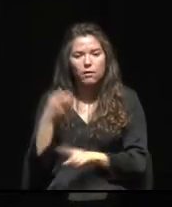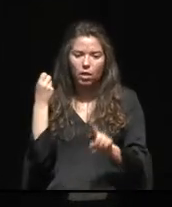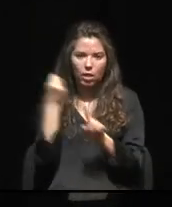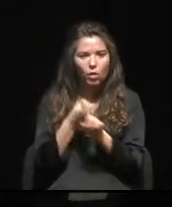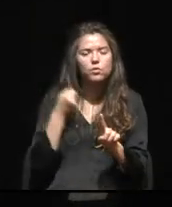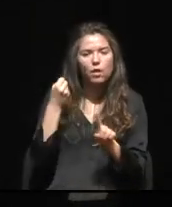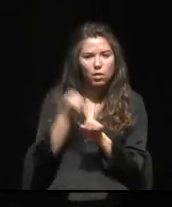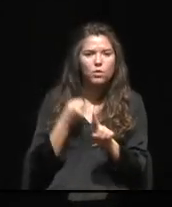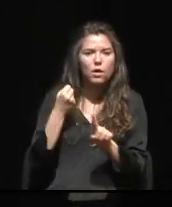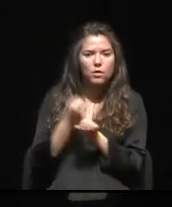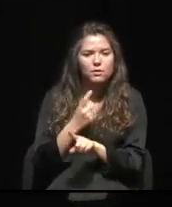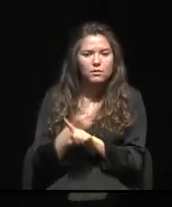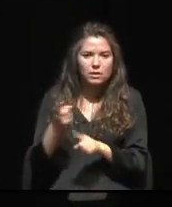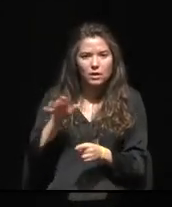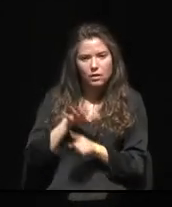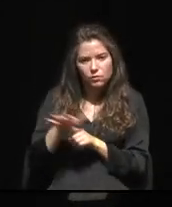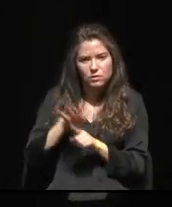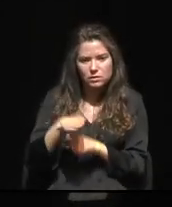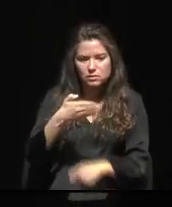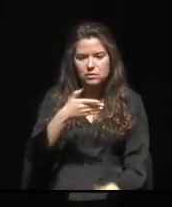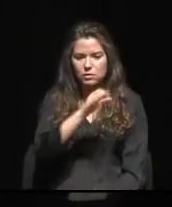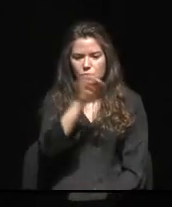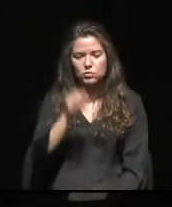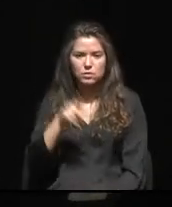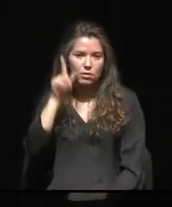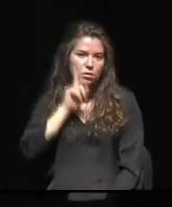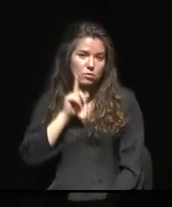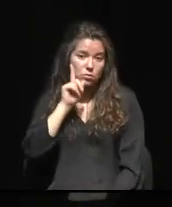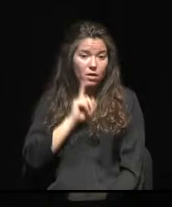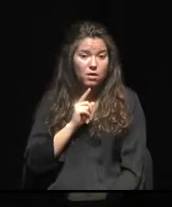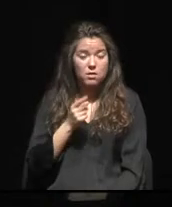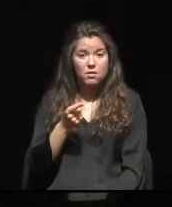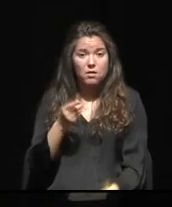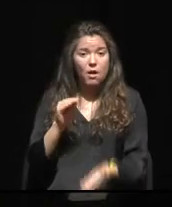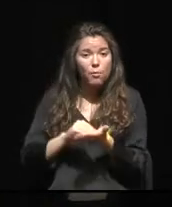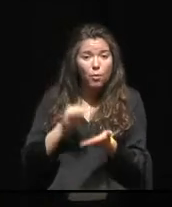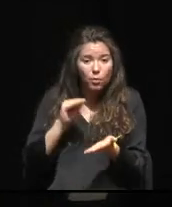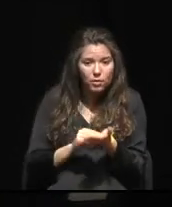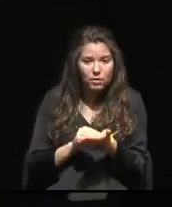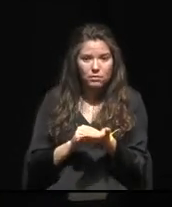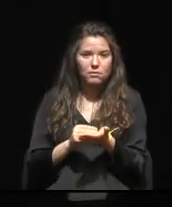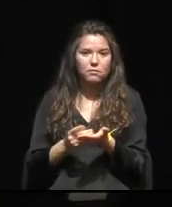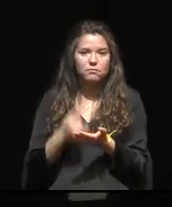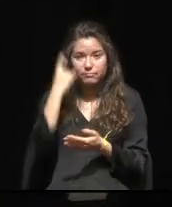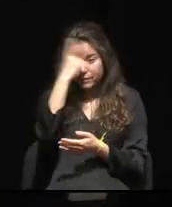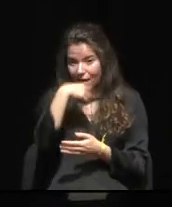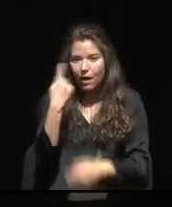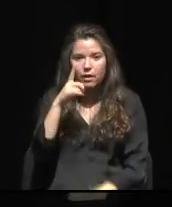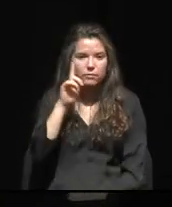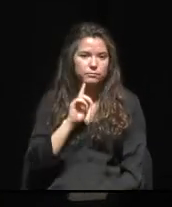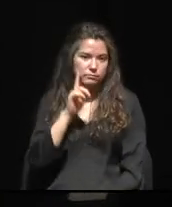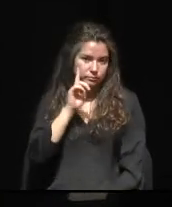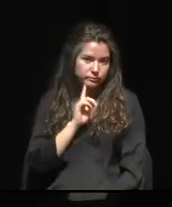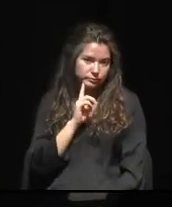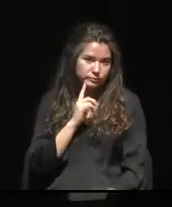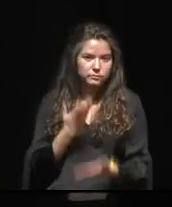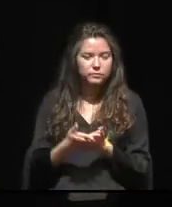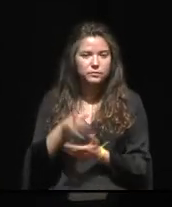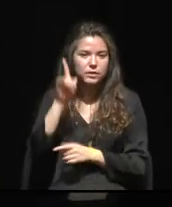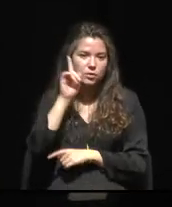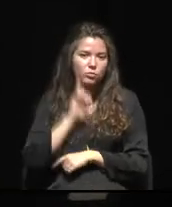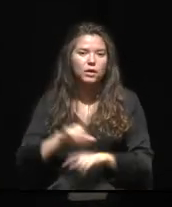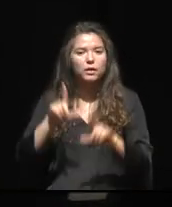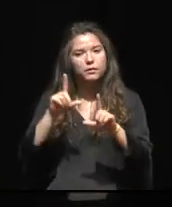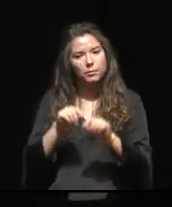debatido e que afeta cerca de 17% das mulheres a pobreza continua a ter essencialmente um rosto feminino as mulheres são